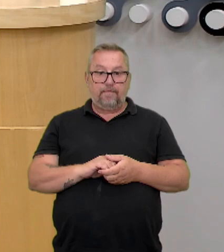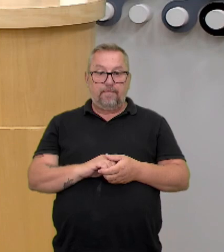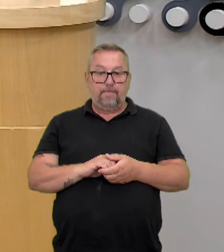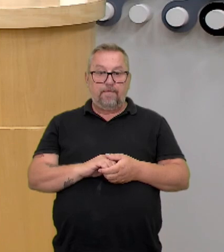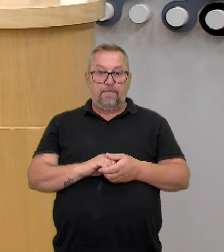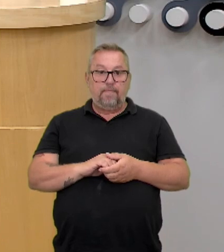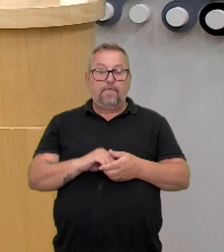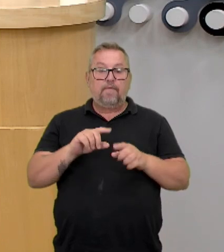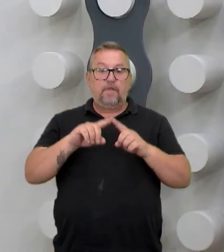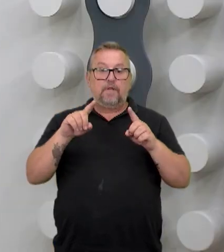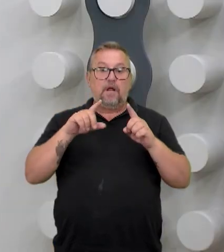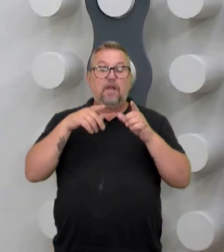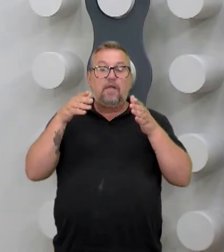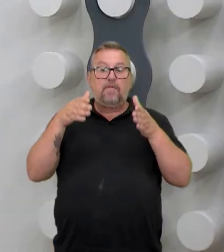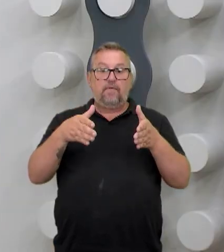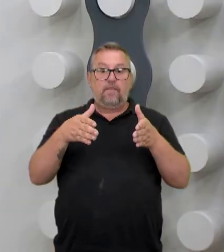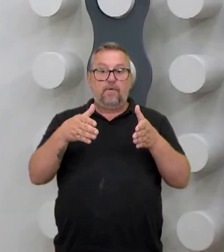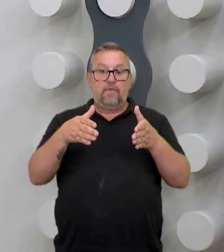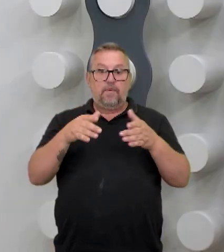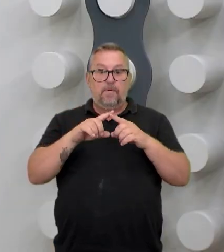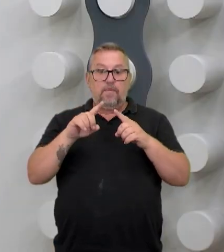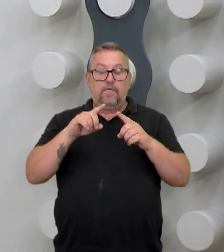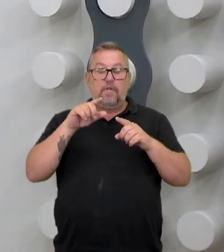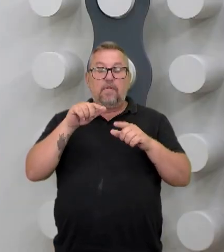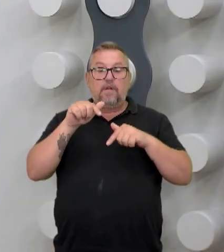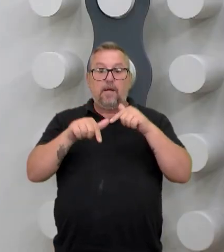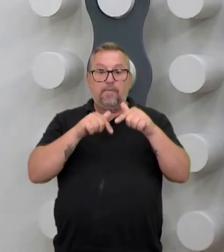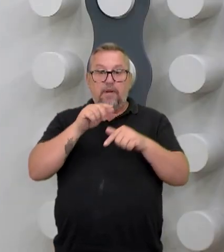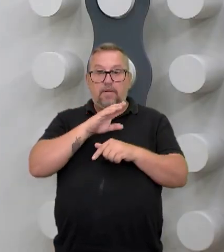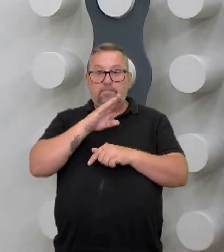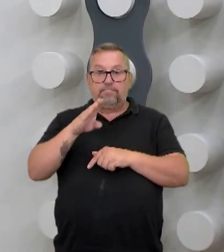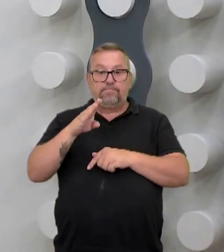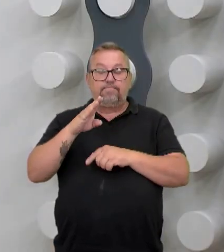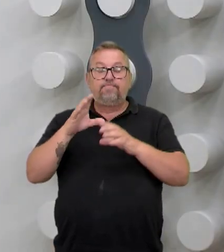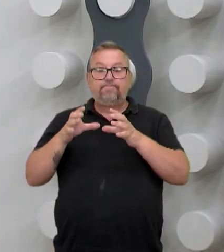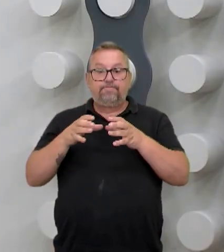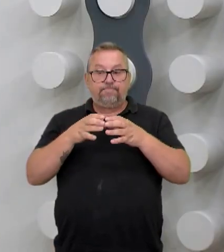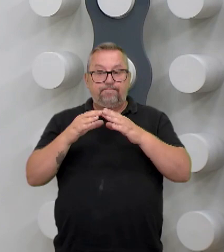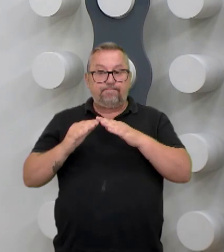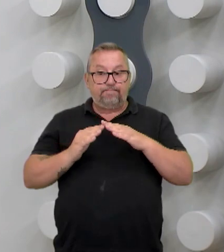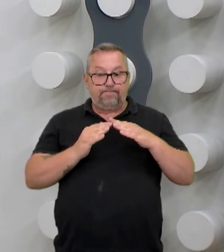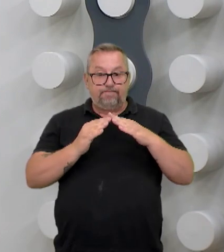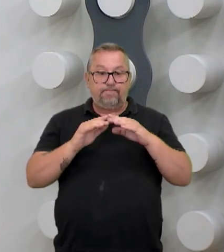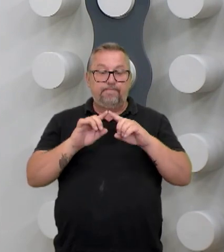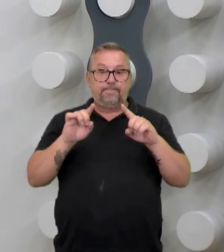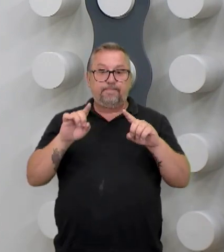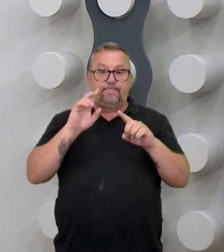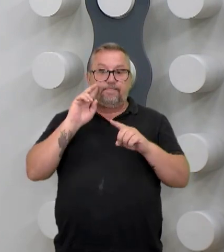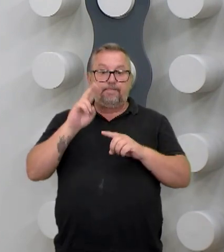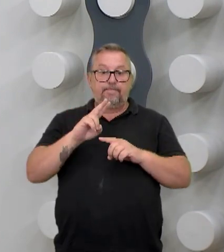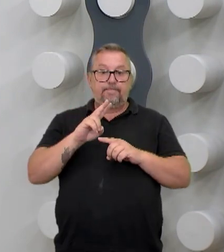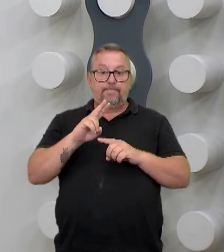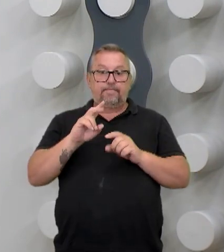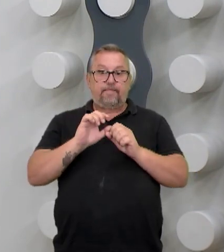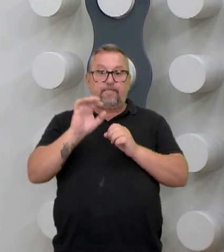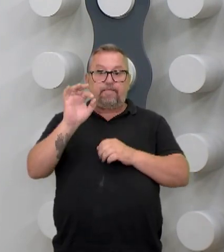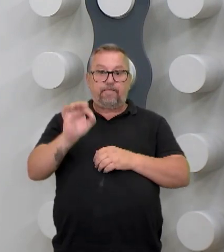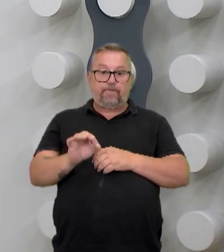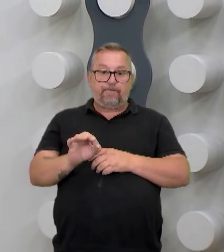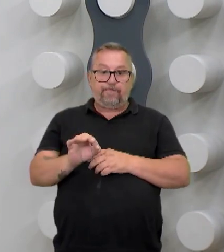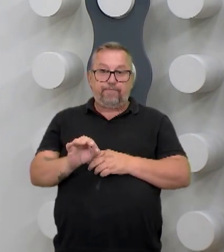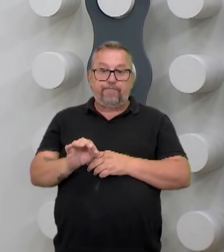Jornal Comunitário tem esse foco, tá? Trabalha diretamente com a comunidade, é muito ligado à comunidade. Então, esse Rio On Watch, com certeza, é um